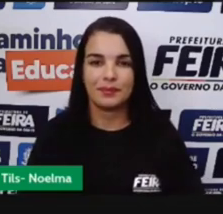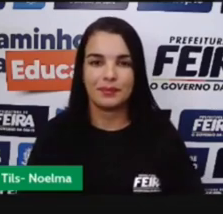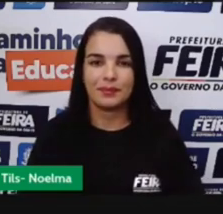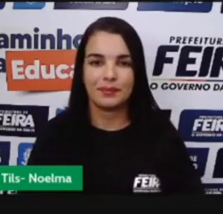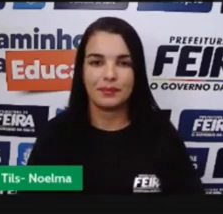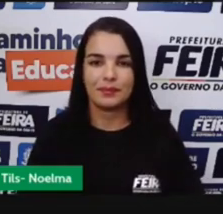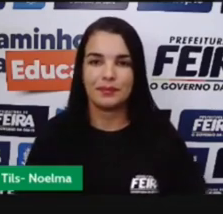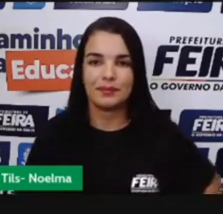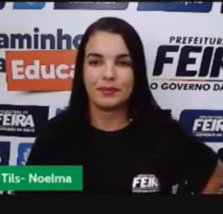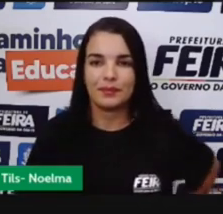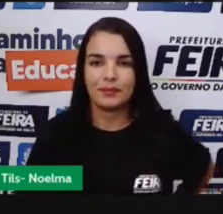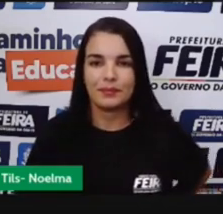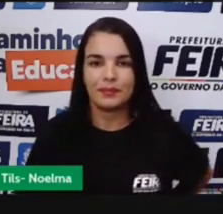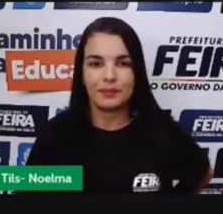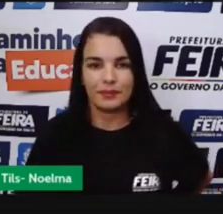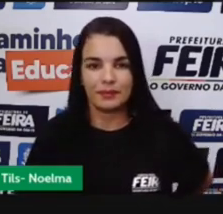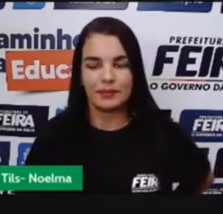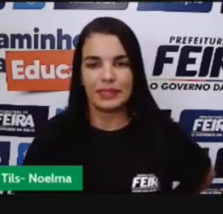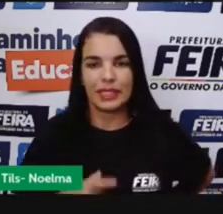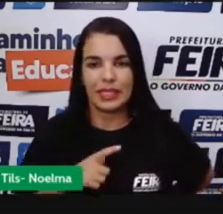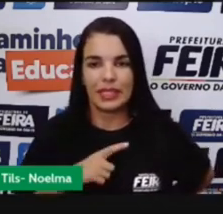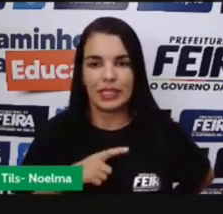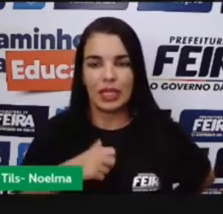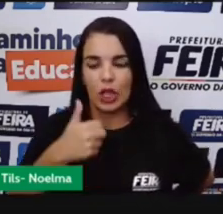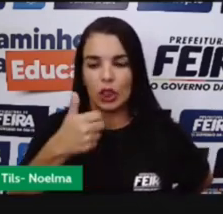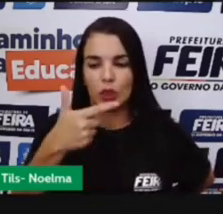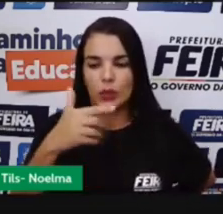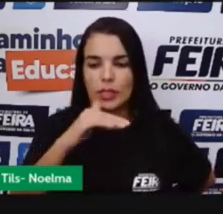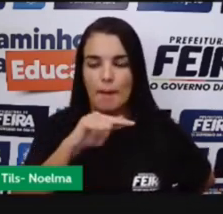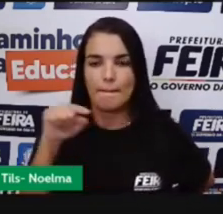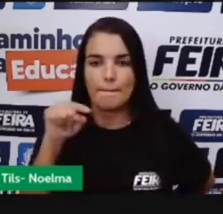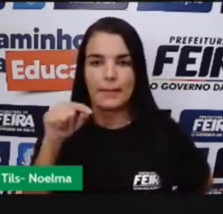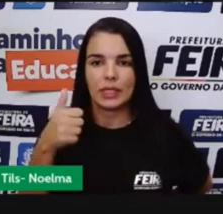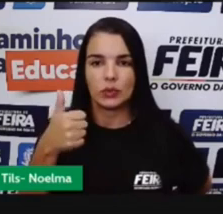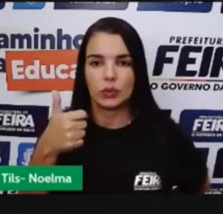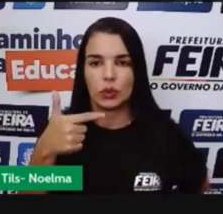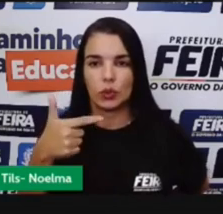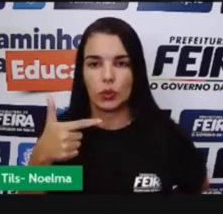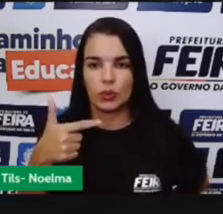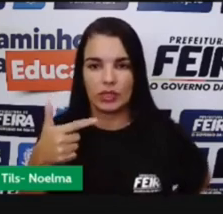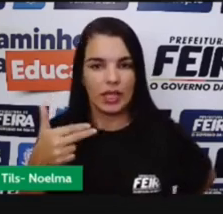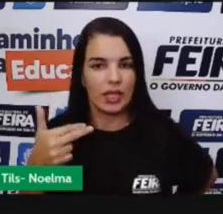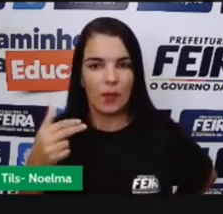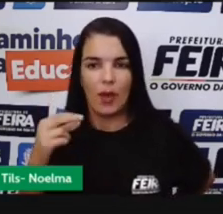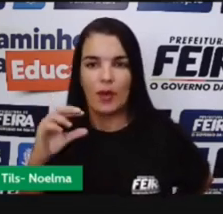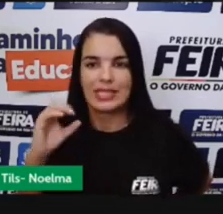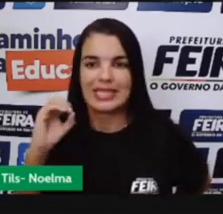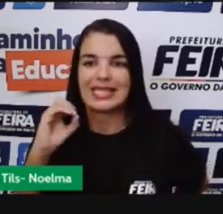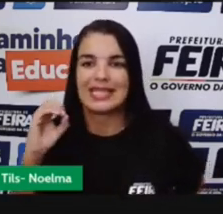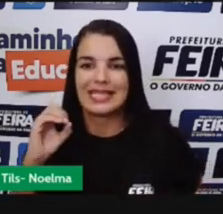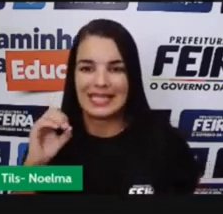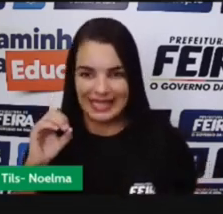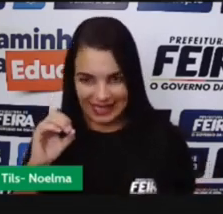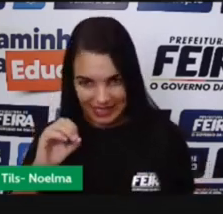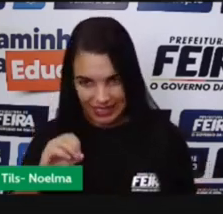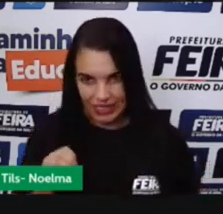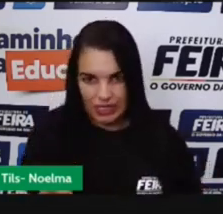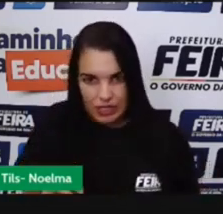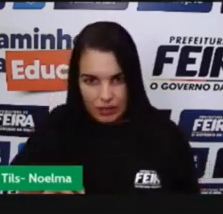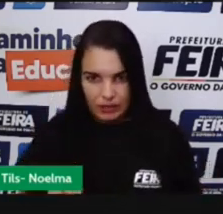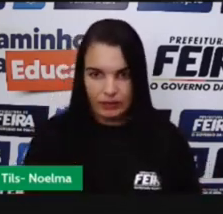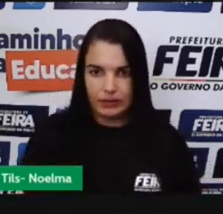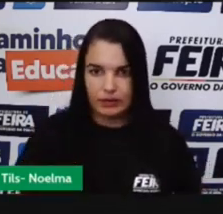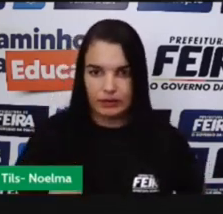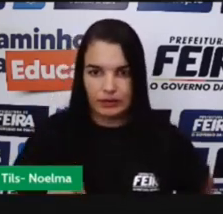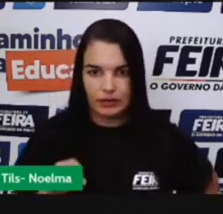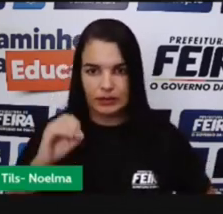E para 12 falta alguma coisa? Não. Não falta nada. Então, nós temos 12 é o